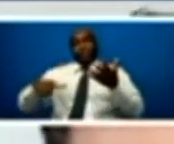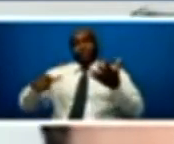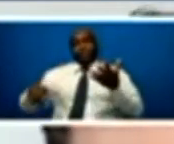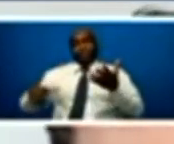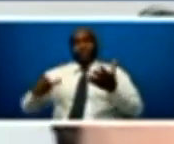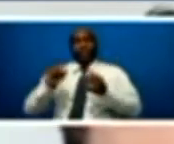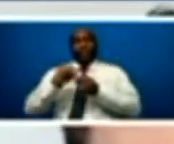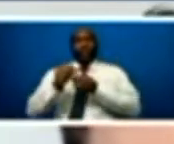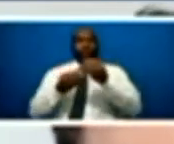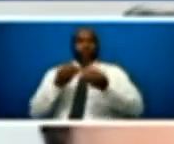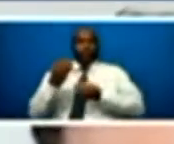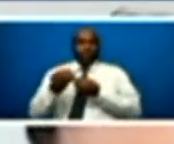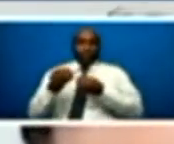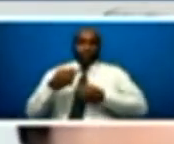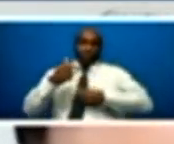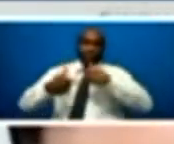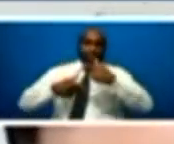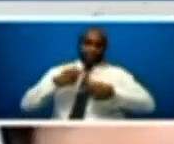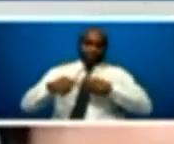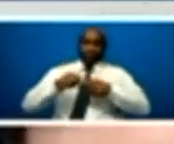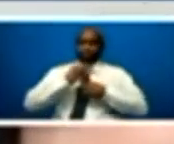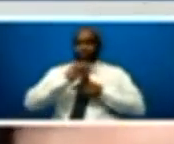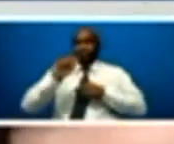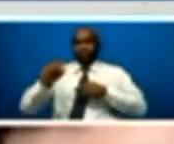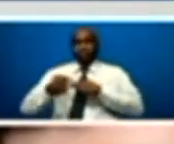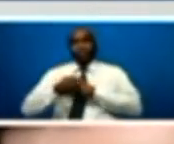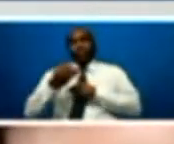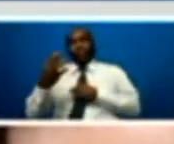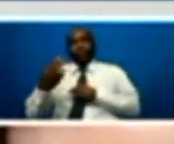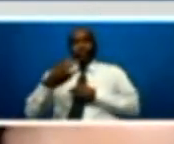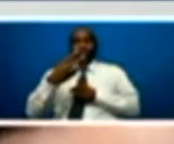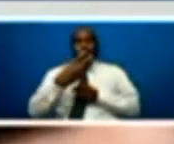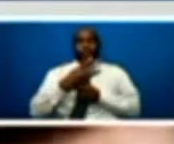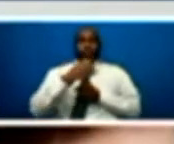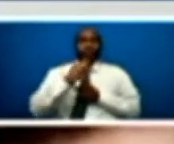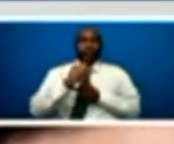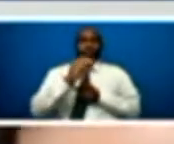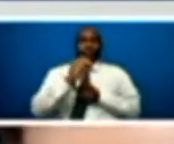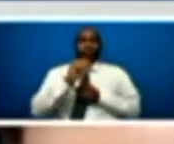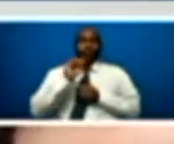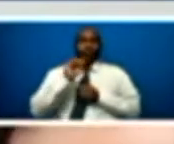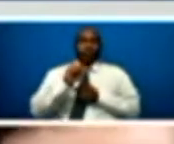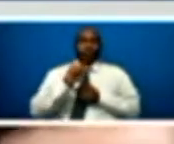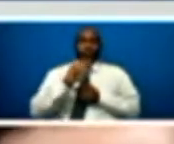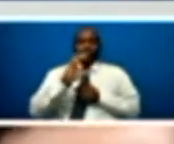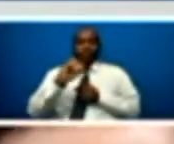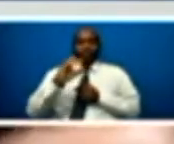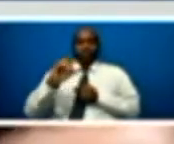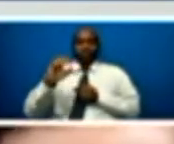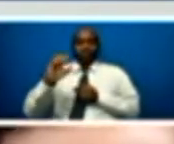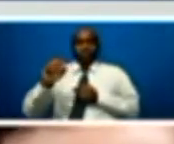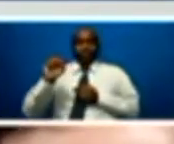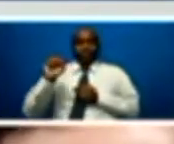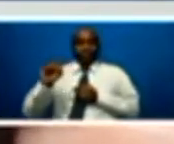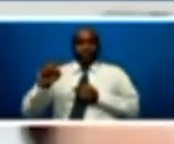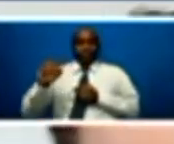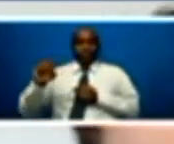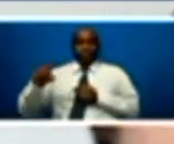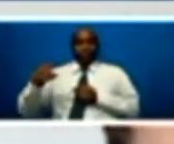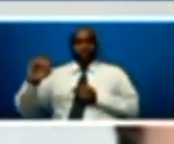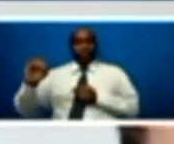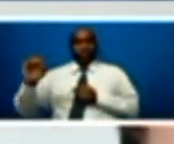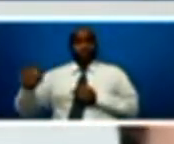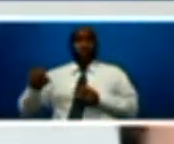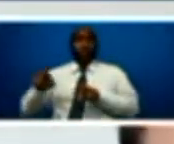foi contratada equivale a mais de R$ 380 mil. Por fim, destaco que a análise realizada